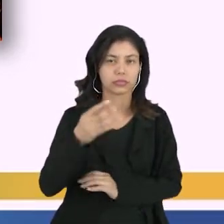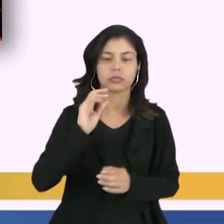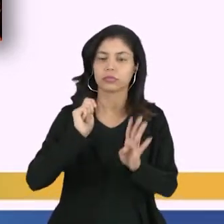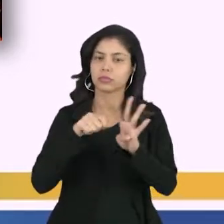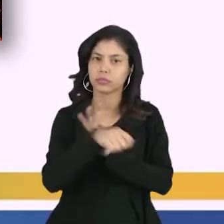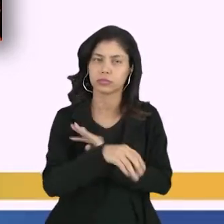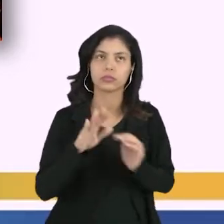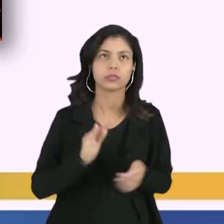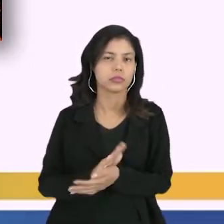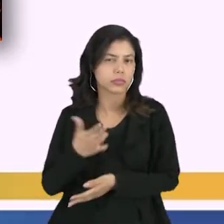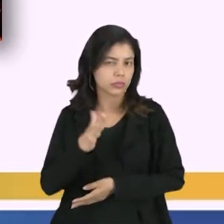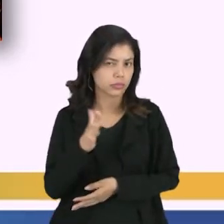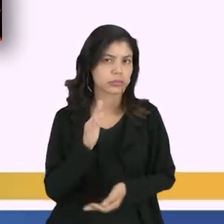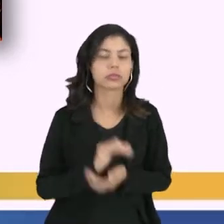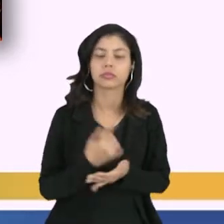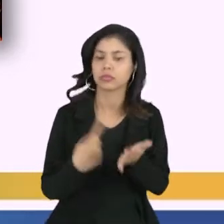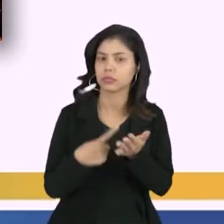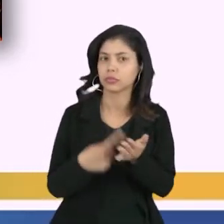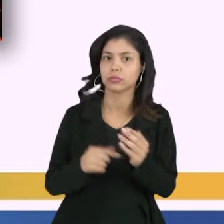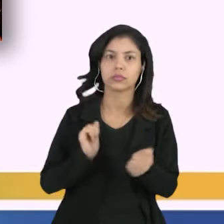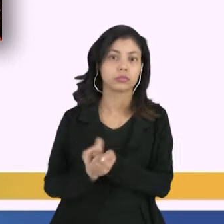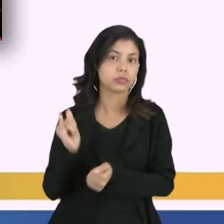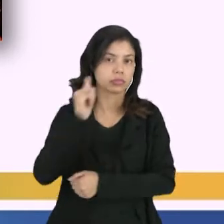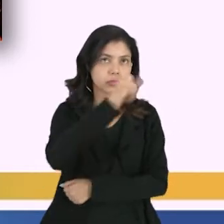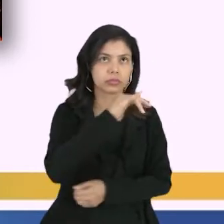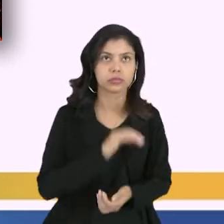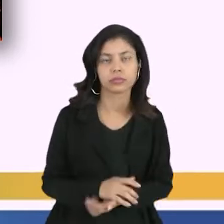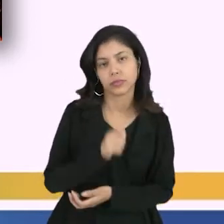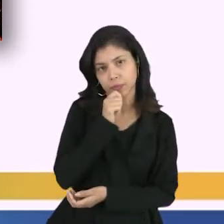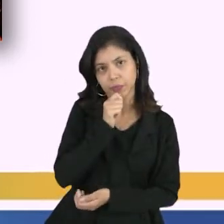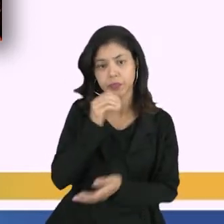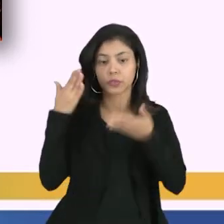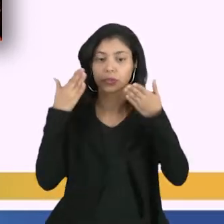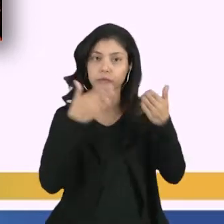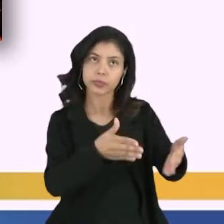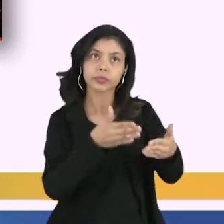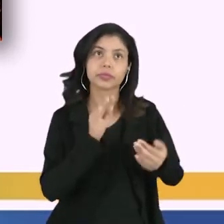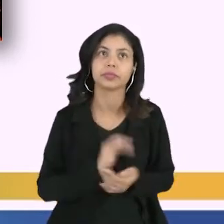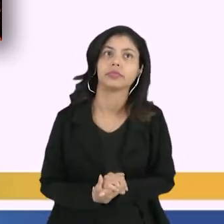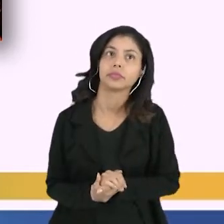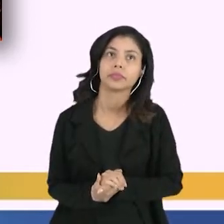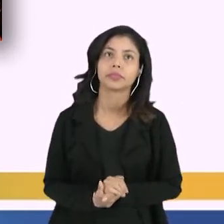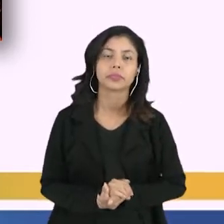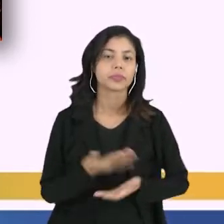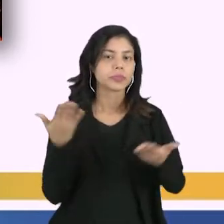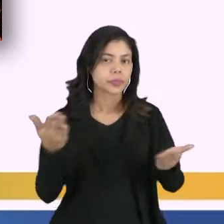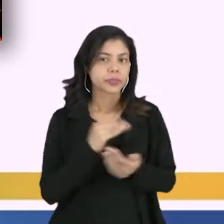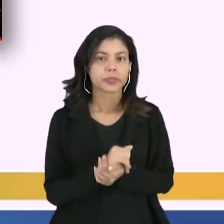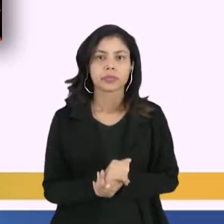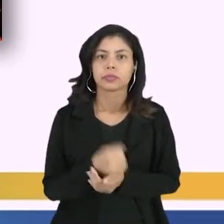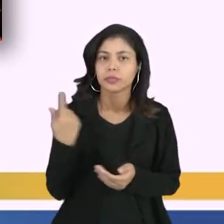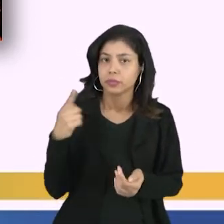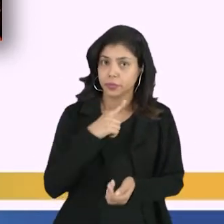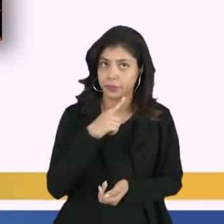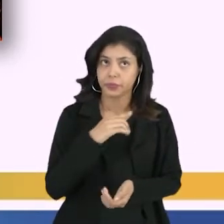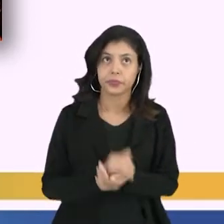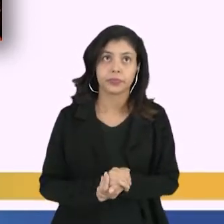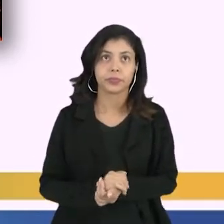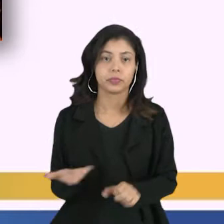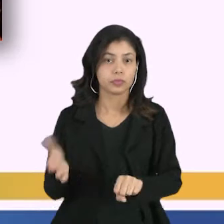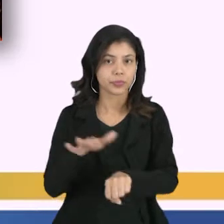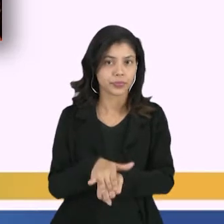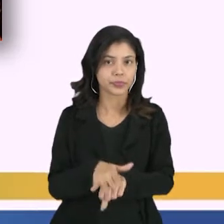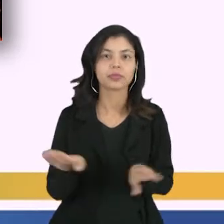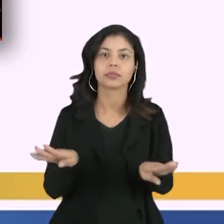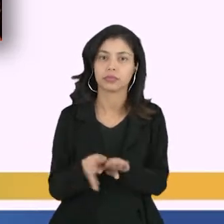aí dependendo das condições da viagem, tá? Pessoal, e aí os objetivos, né, dessa expedição aí para colonizar?